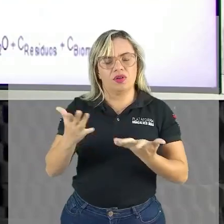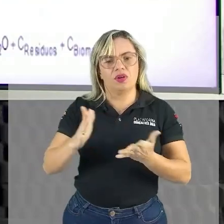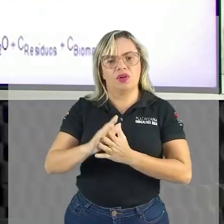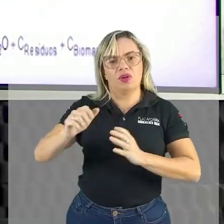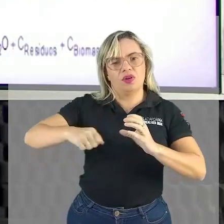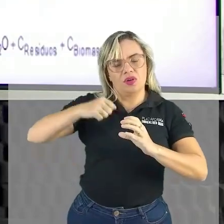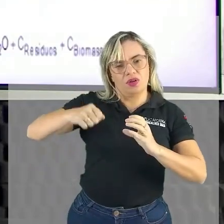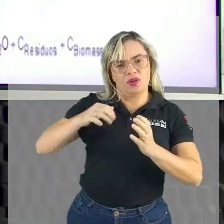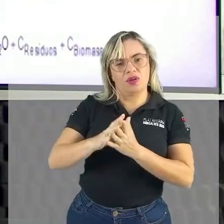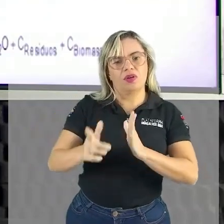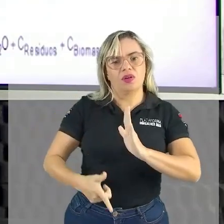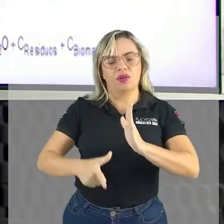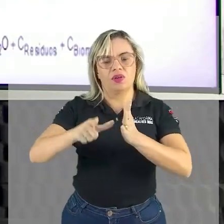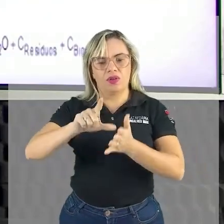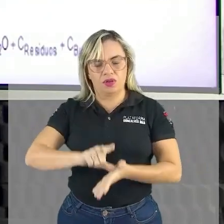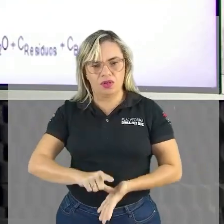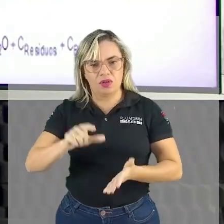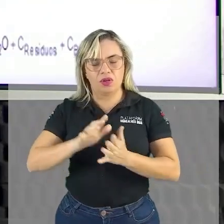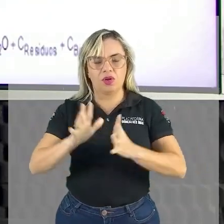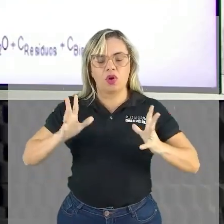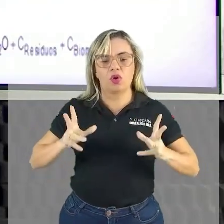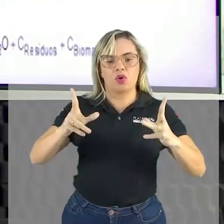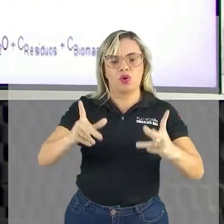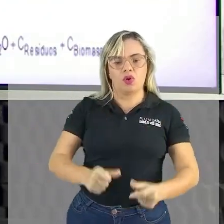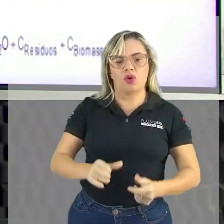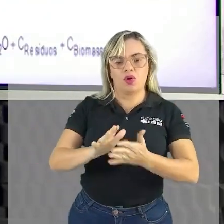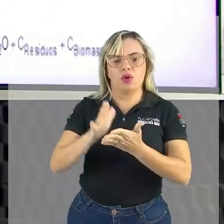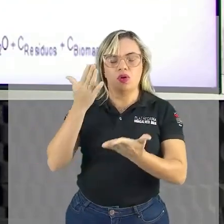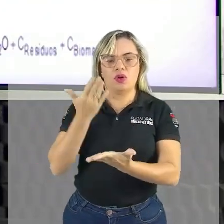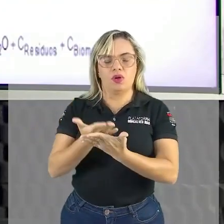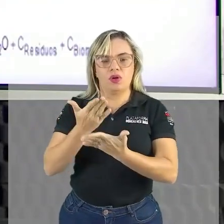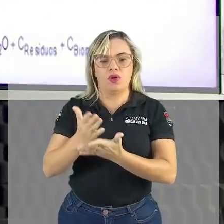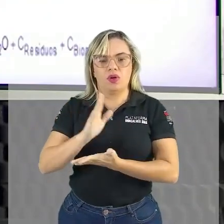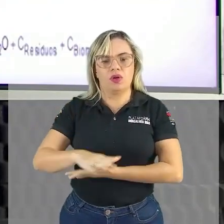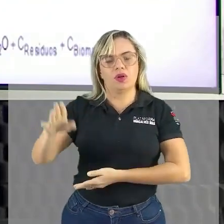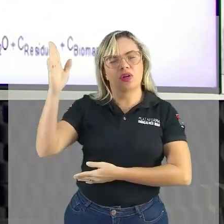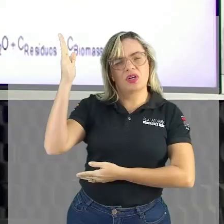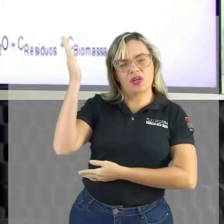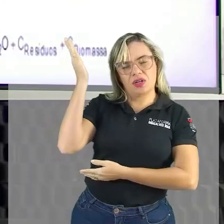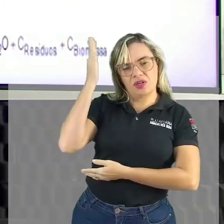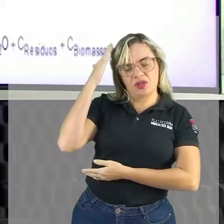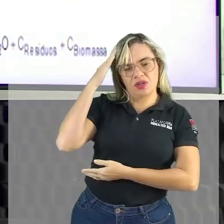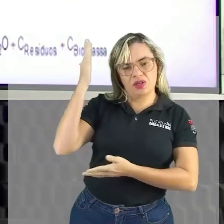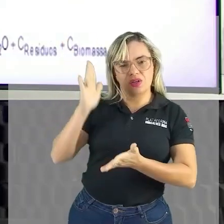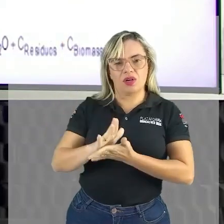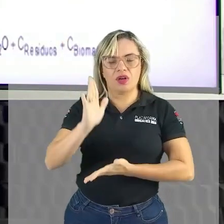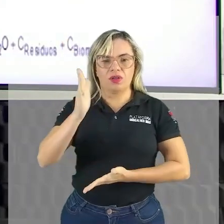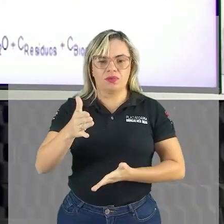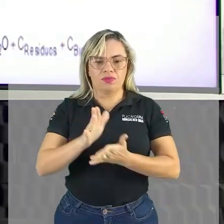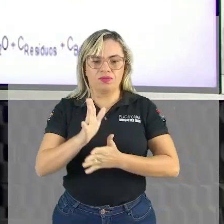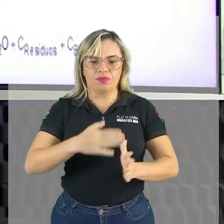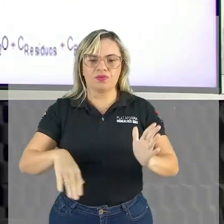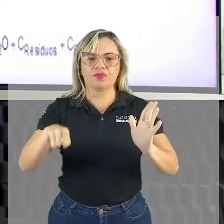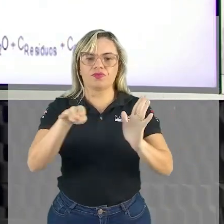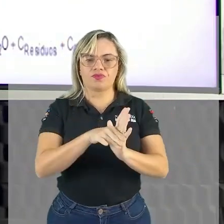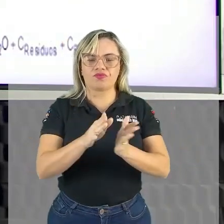vídeos e você tem que ir lá acompanhar todos para poder entender legal, tá certo? E saber até onde a gente está chegando.